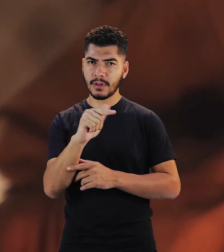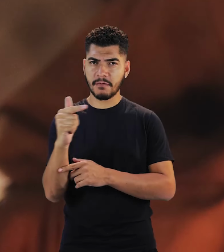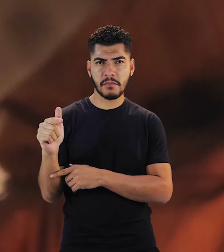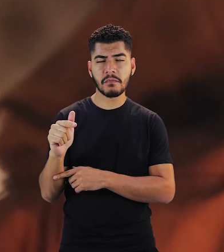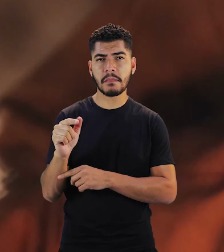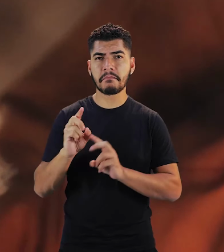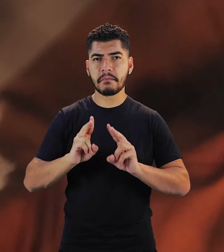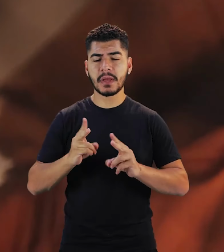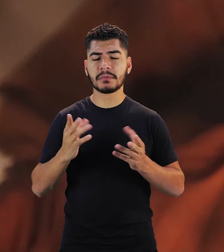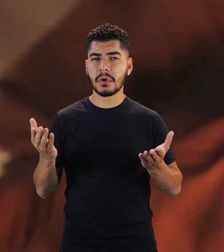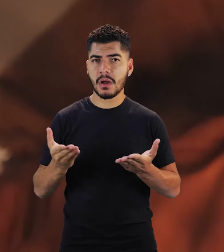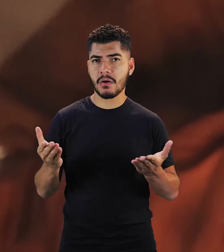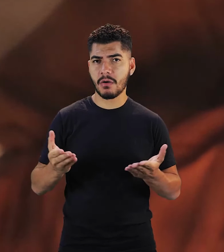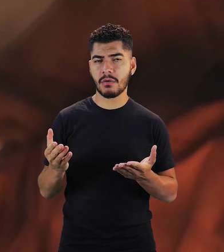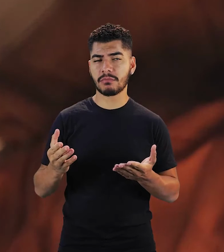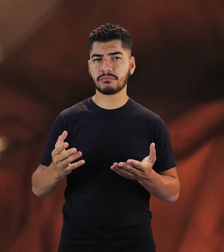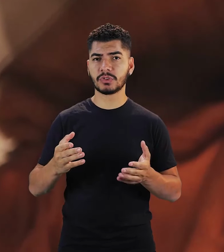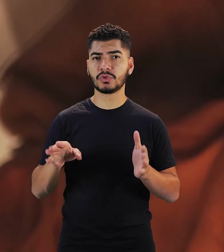seco.